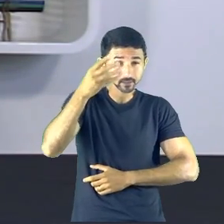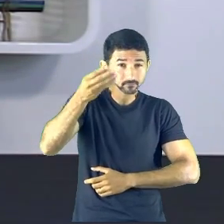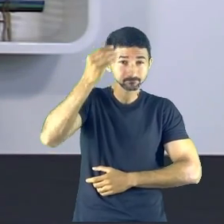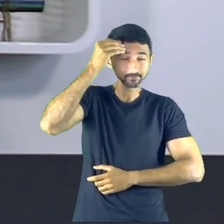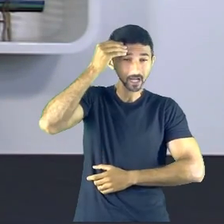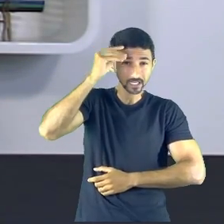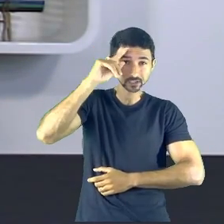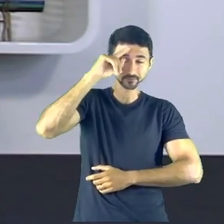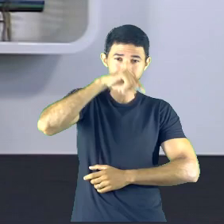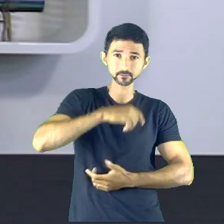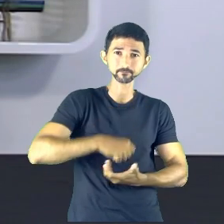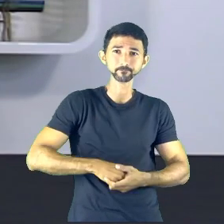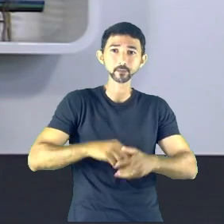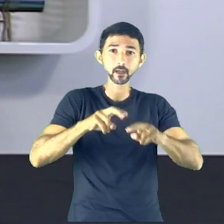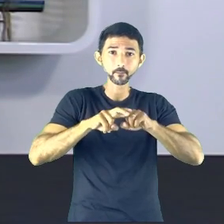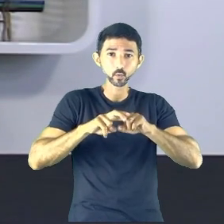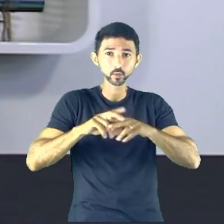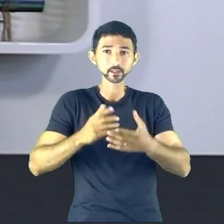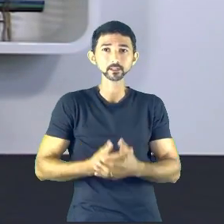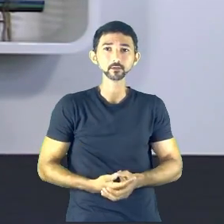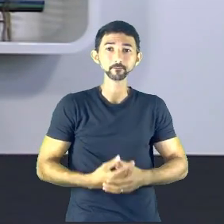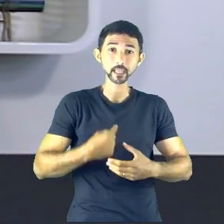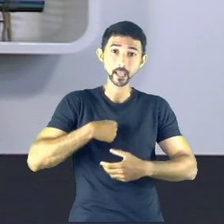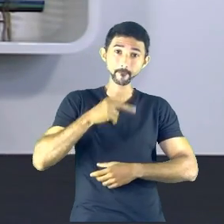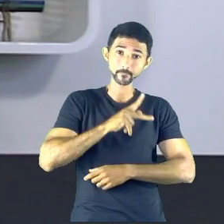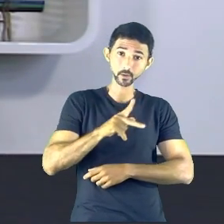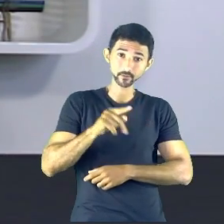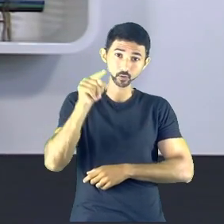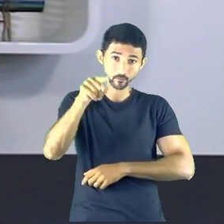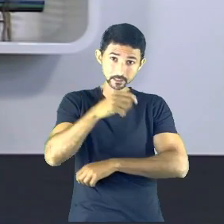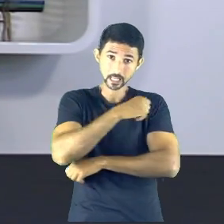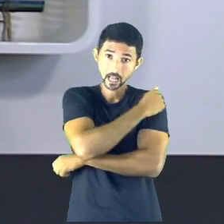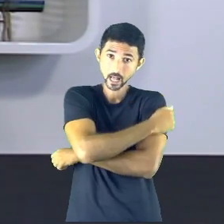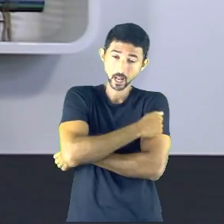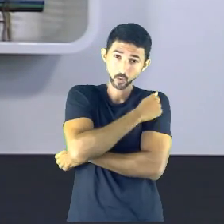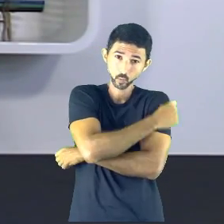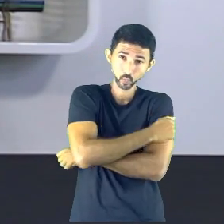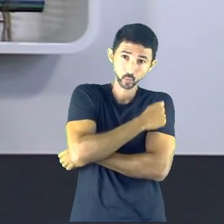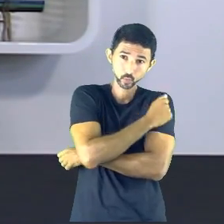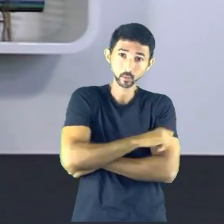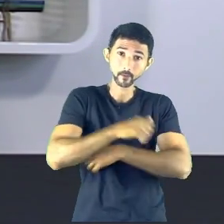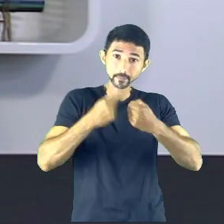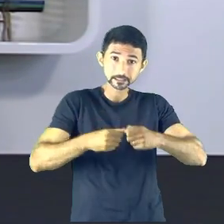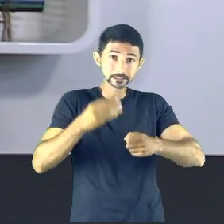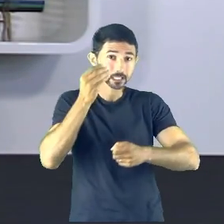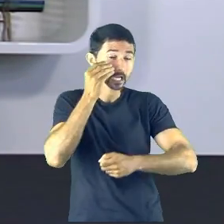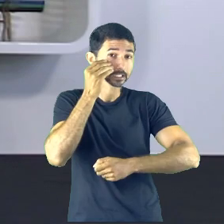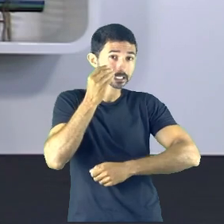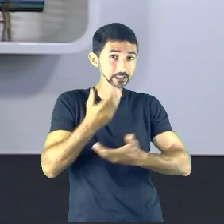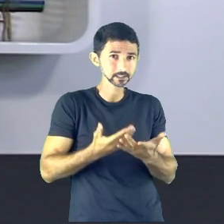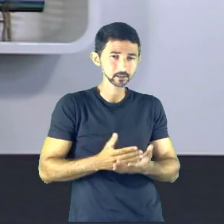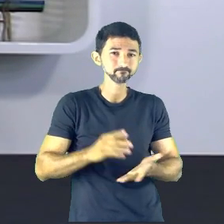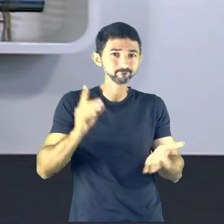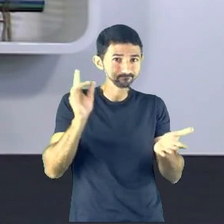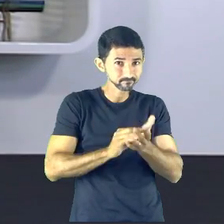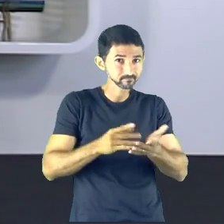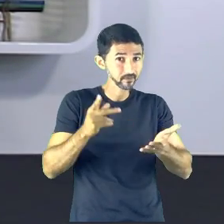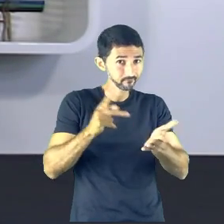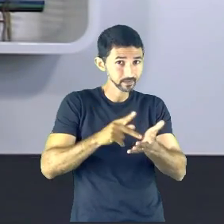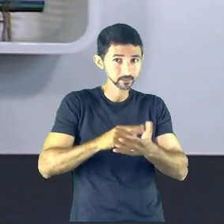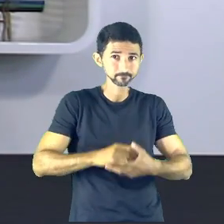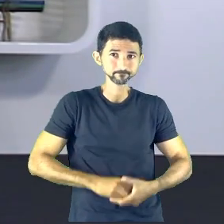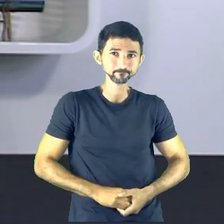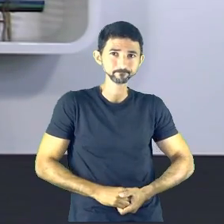porque é de difícil assimilação. Por isso, eu, enquanto professor, e vocês, enquanto alunos, devem prestar bastante